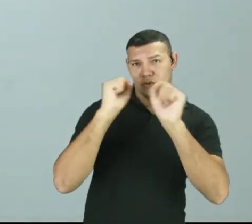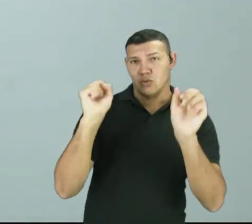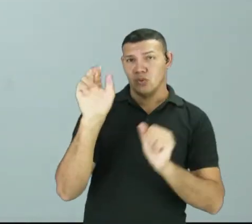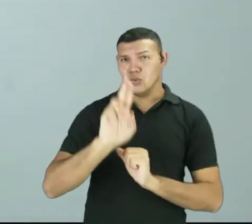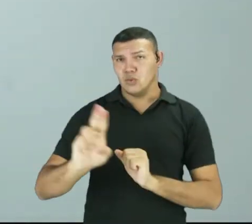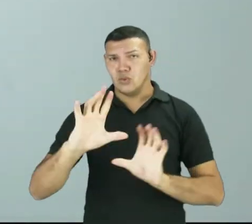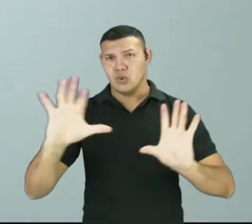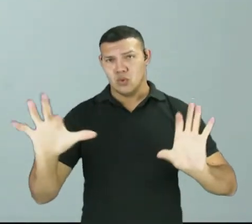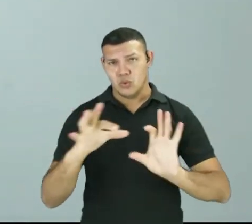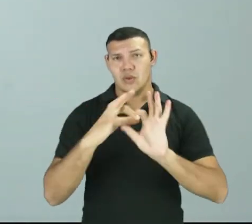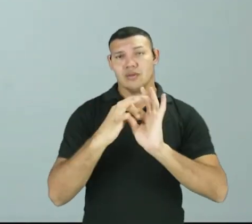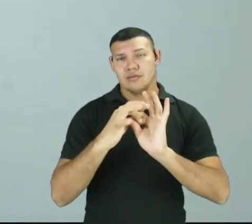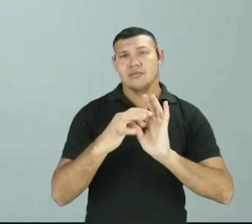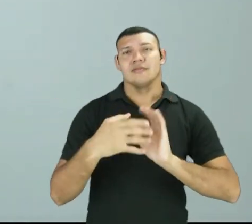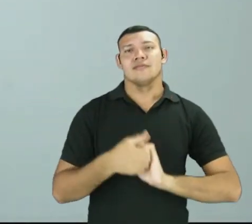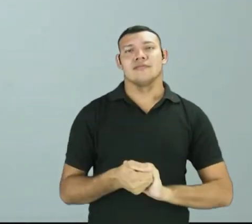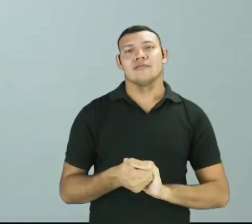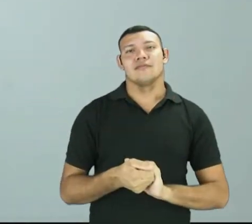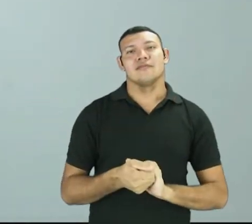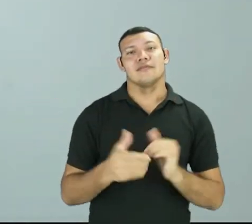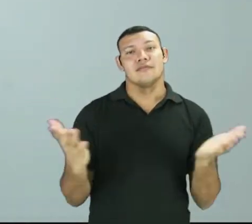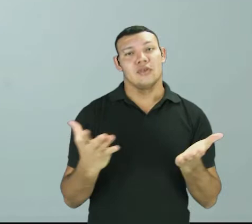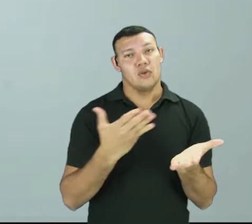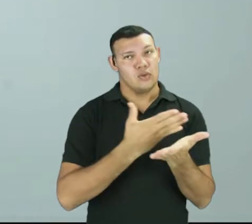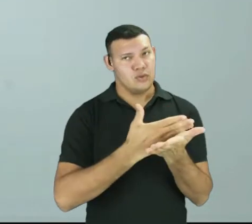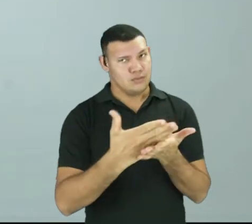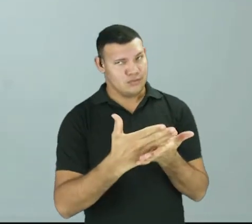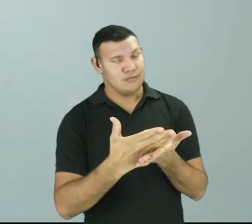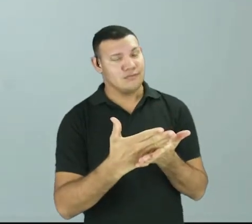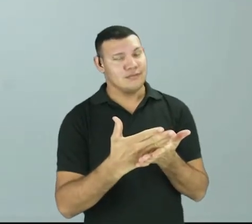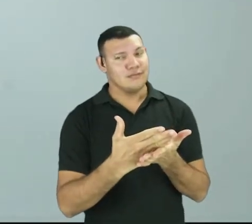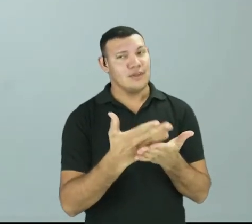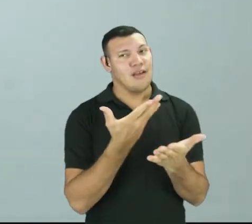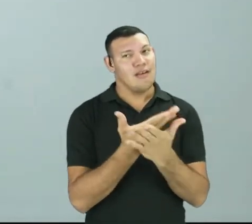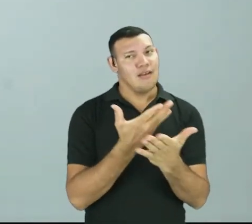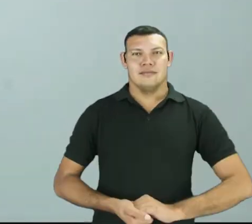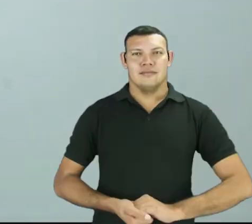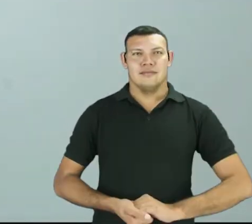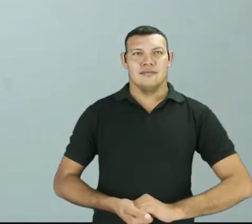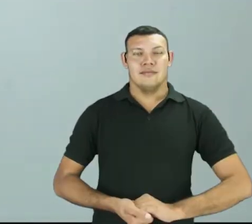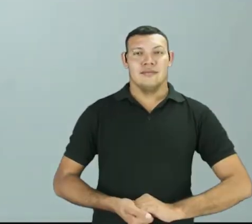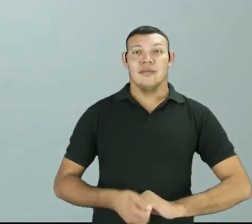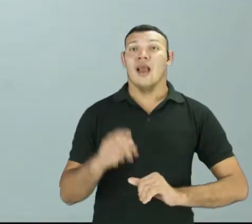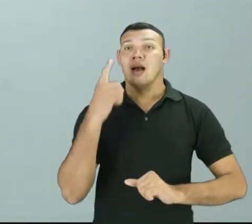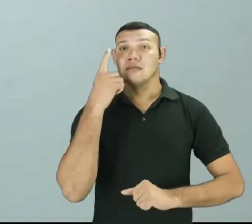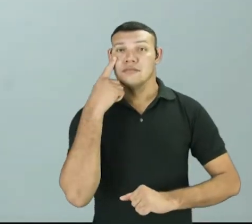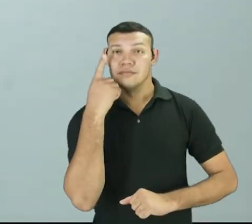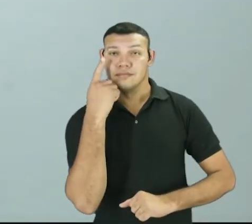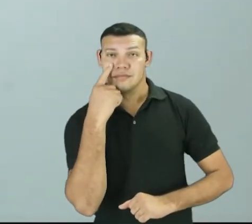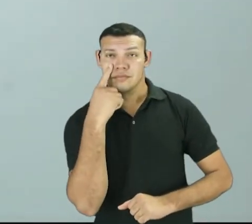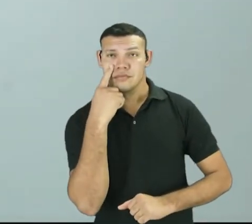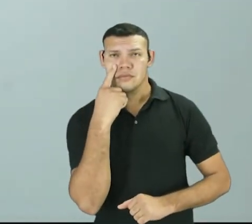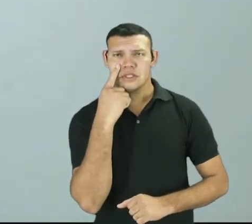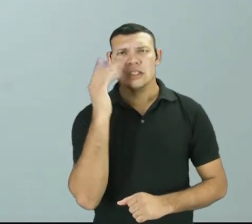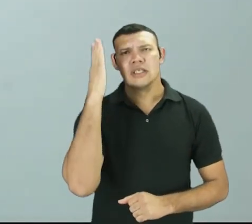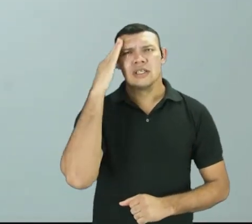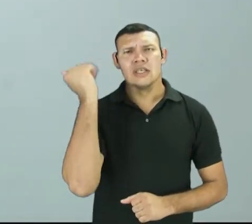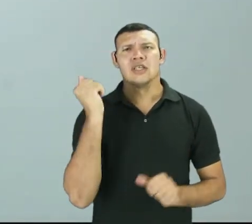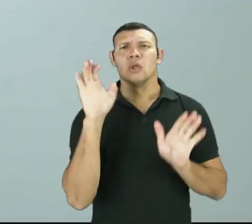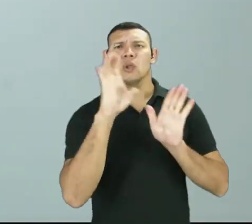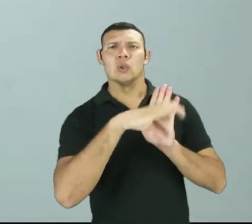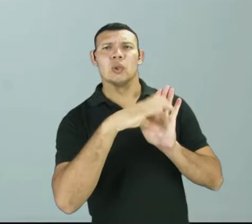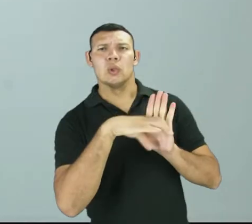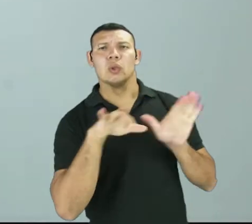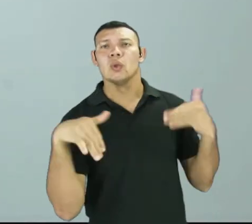certo? Então, vamos empezar nuestra clase de língua espanhola. Mira, vamos a ver el concepto, o